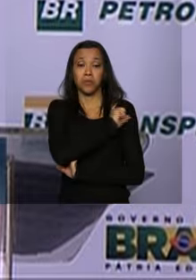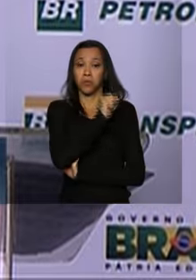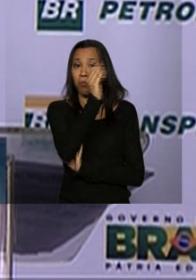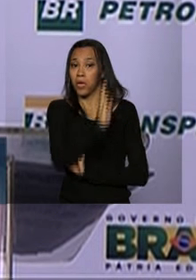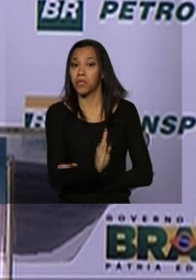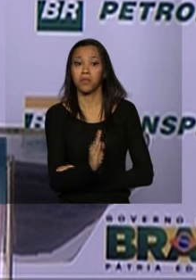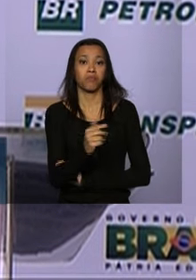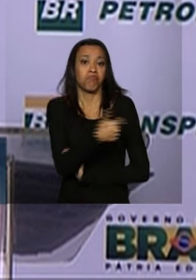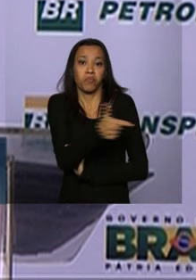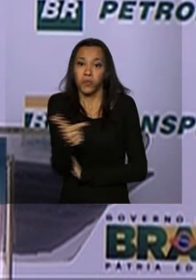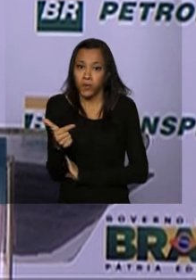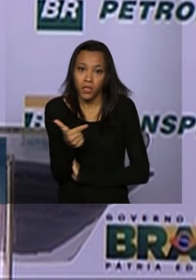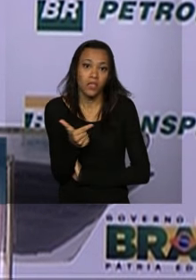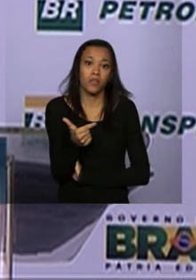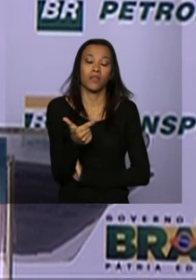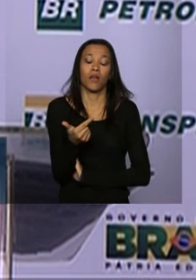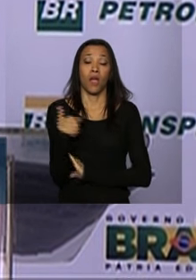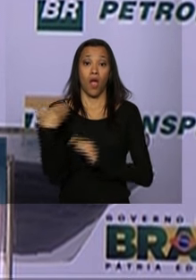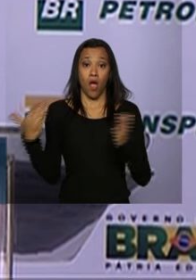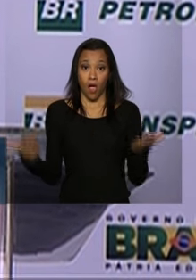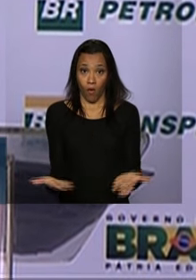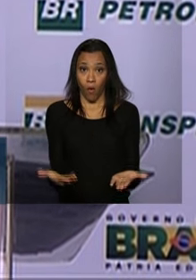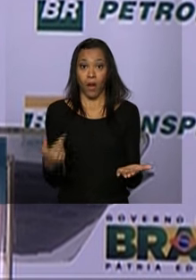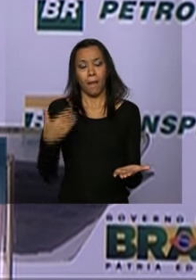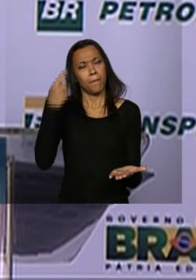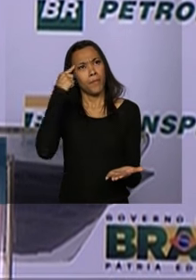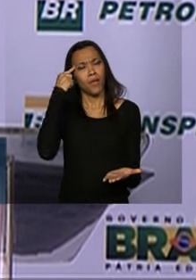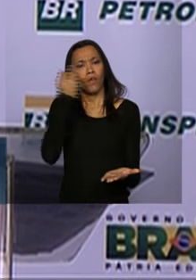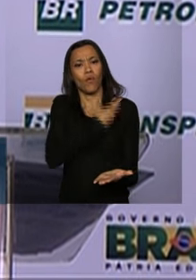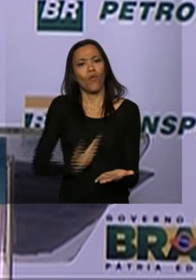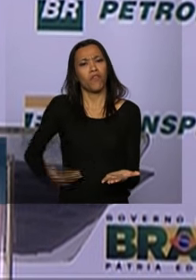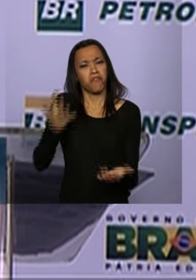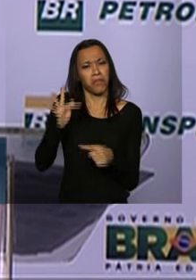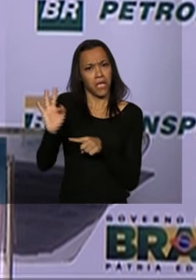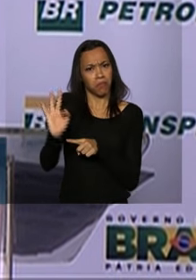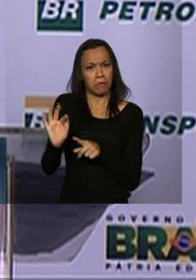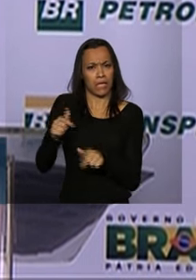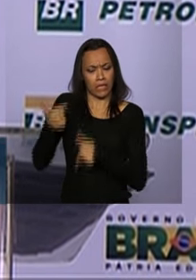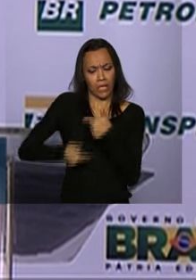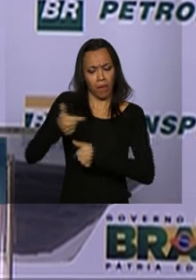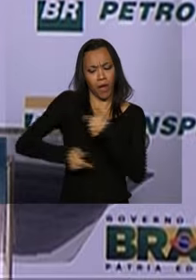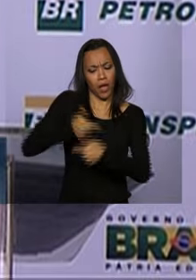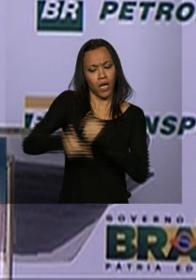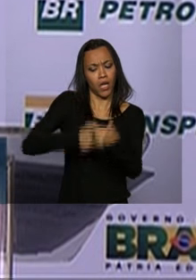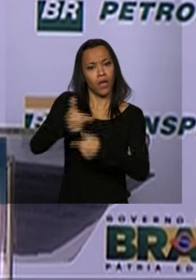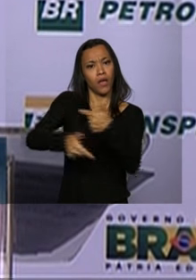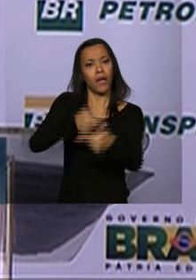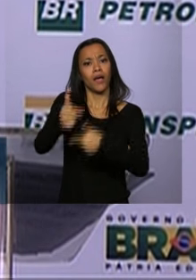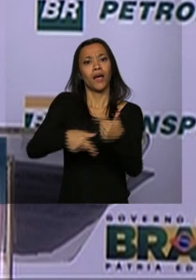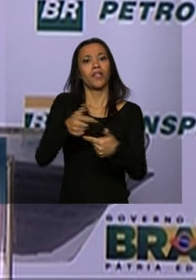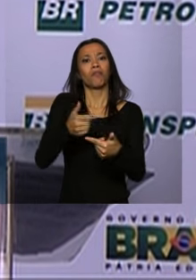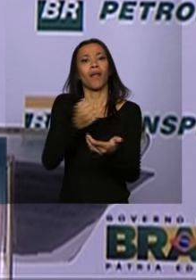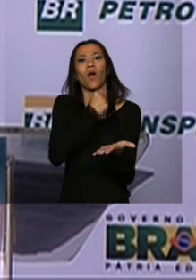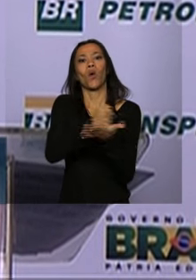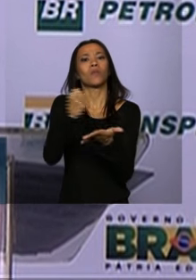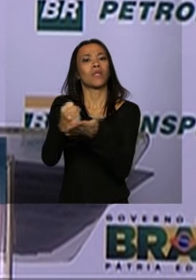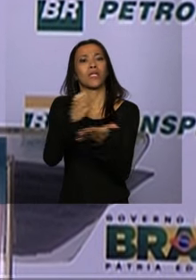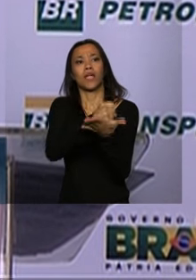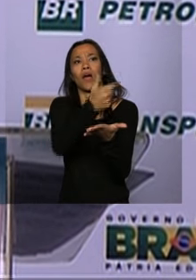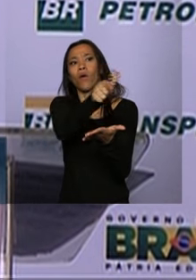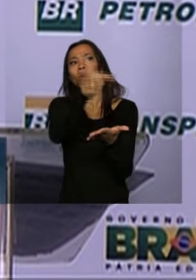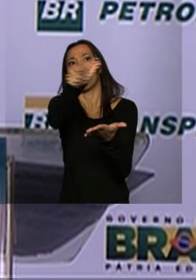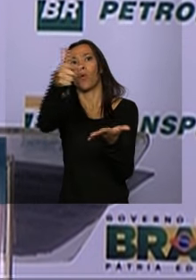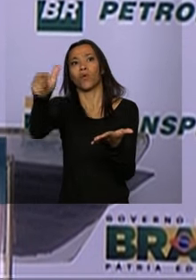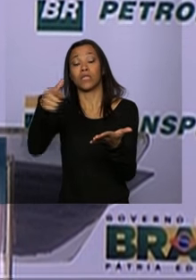E assim também pensando este governo federal, está trabalhando muito para a redução de conta frete que o país tem em torno de